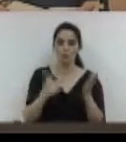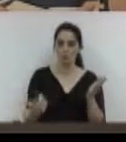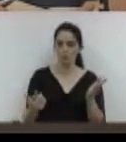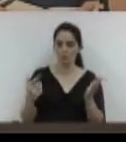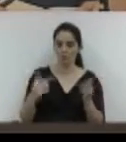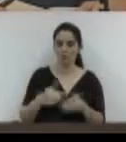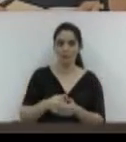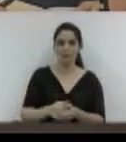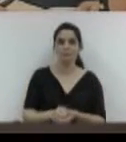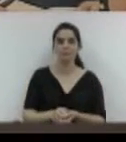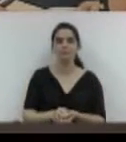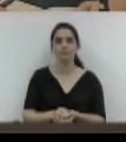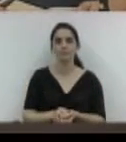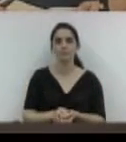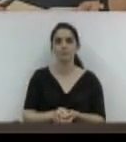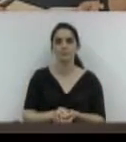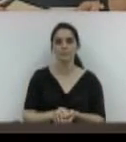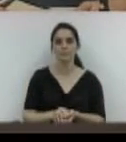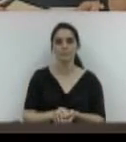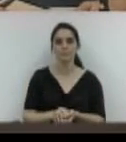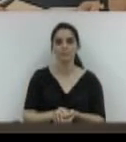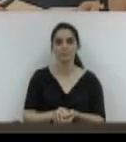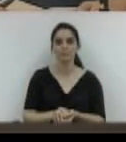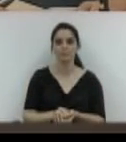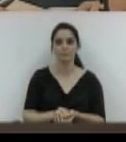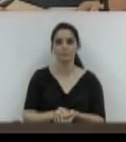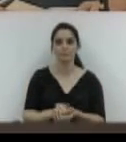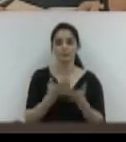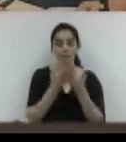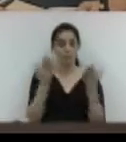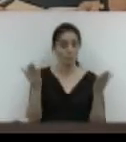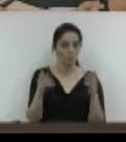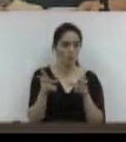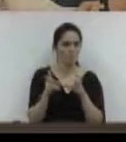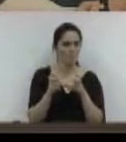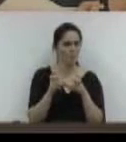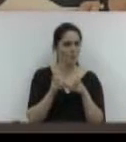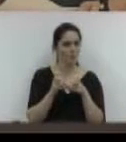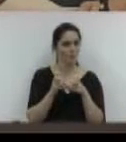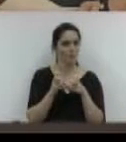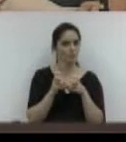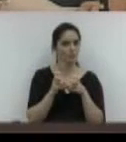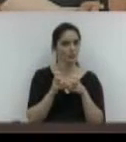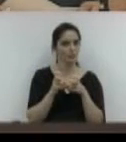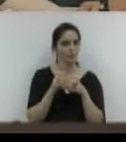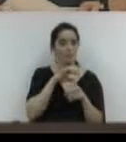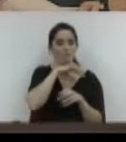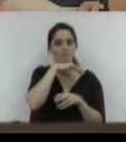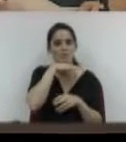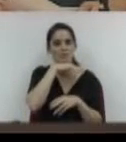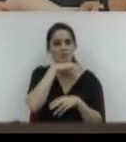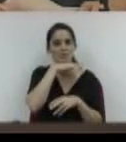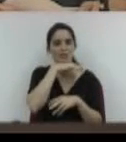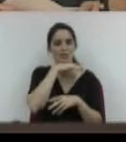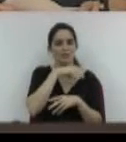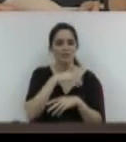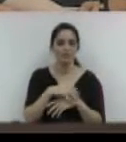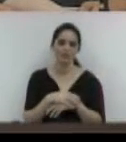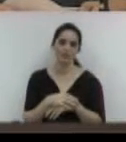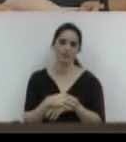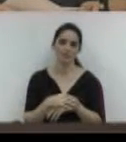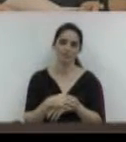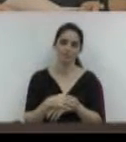verso. Tomando conhecimento da representação ora apresentada, o denunciado apresentou defesa